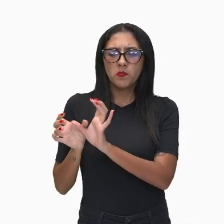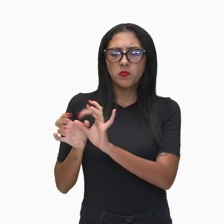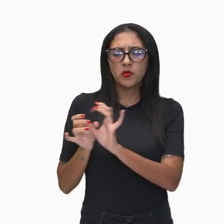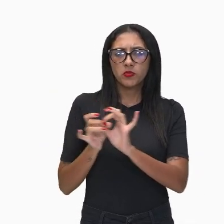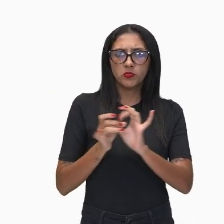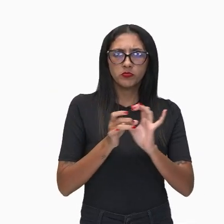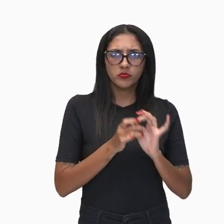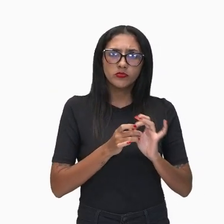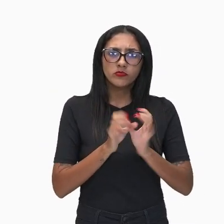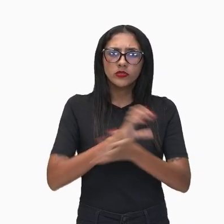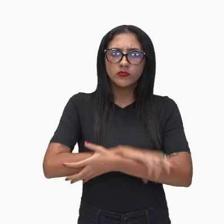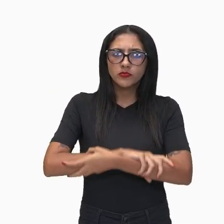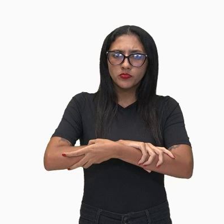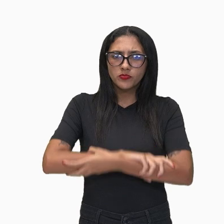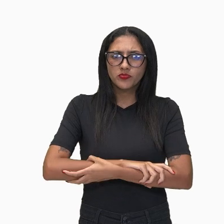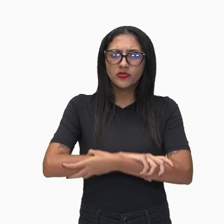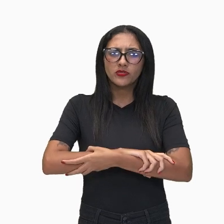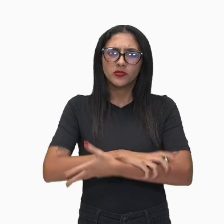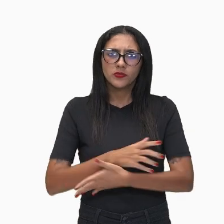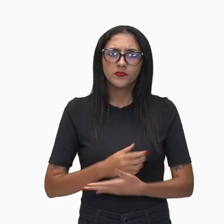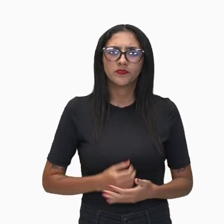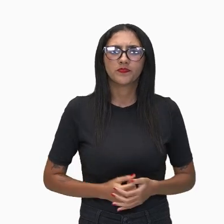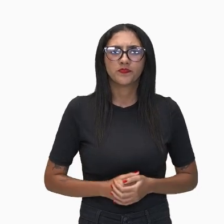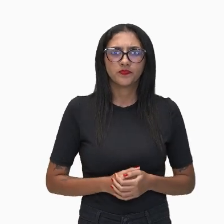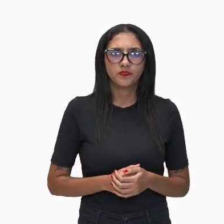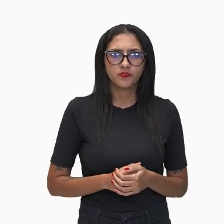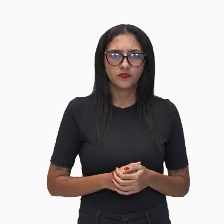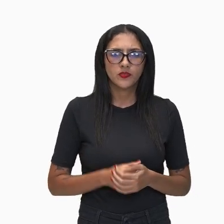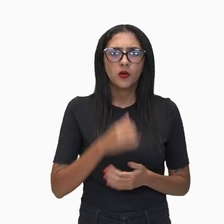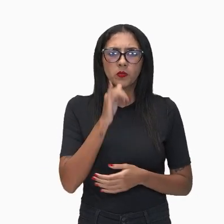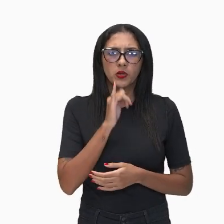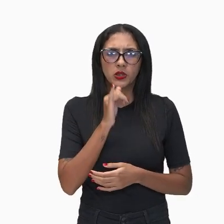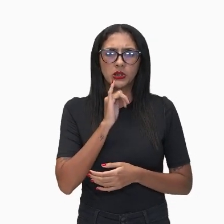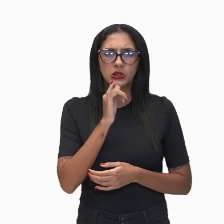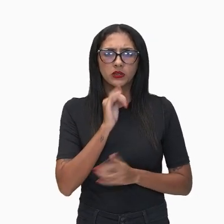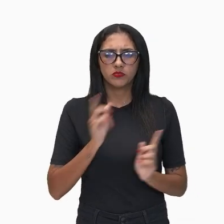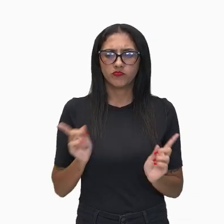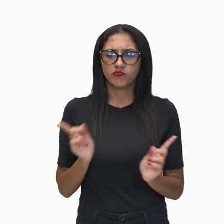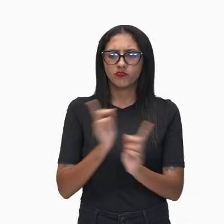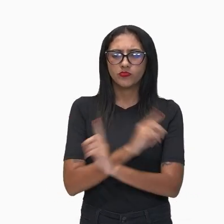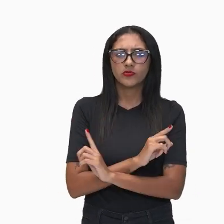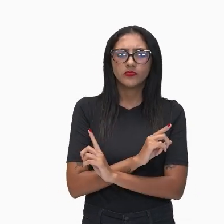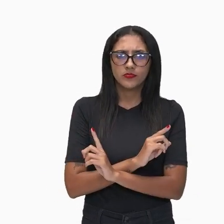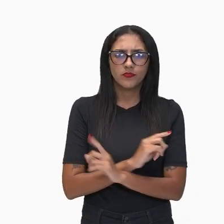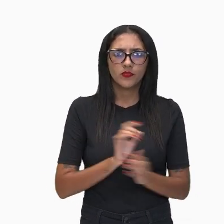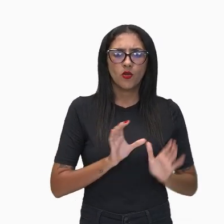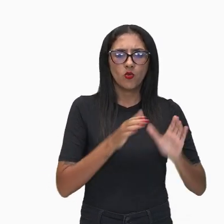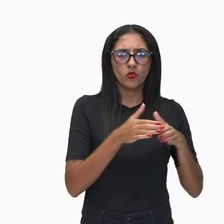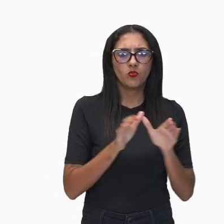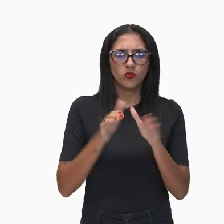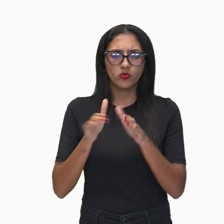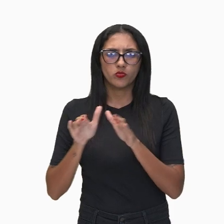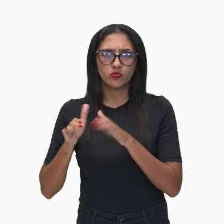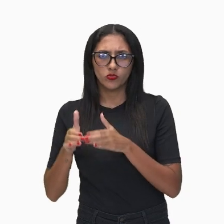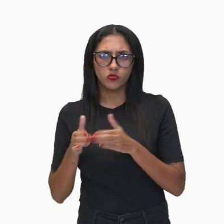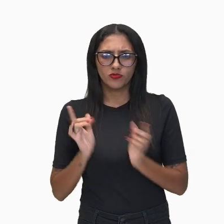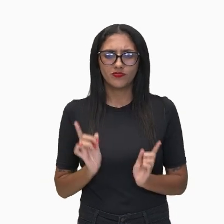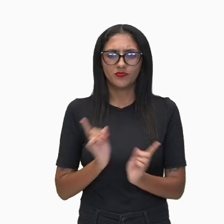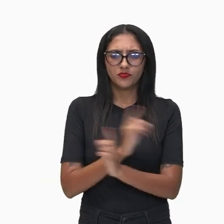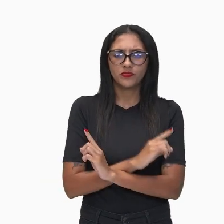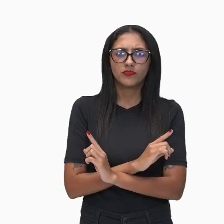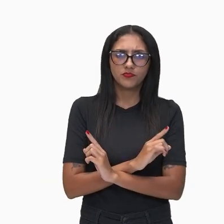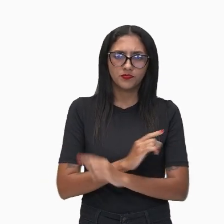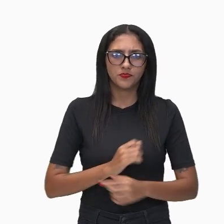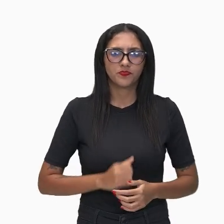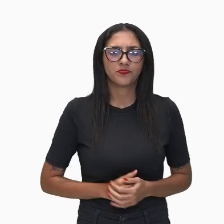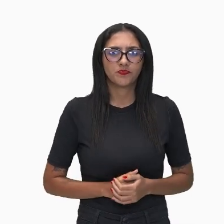coalizões inimigas, coalizões opostas. Então, grupos diferentes se formavam e eles eram